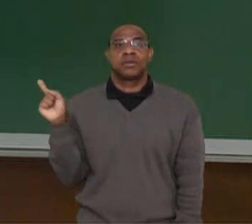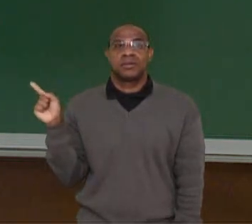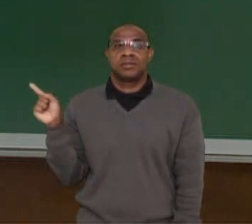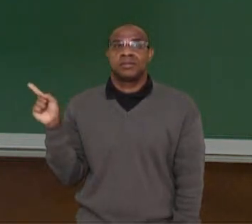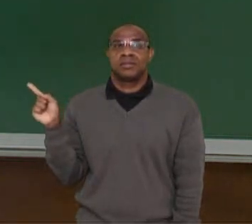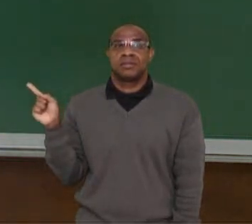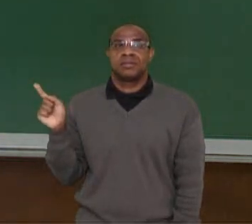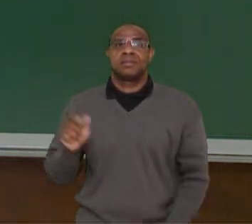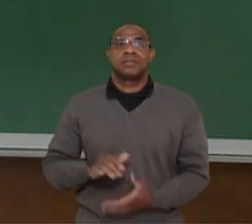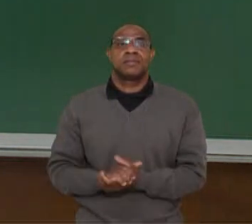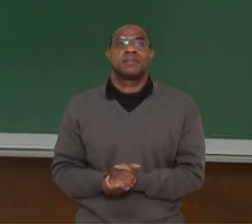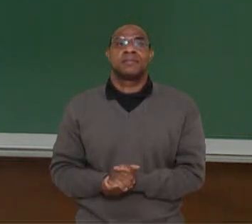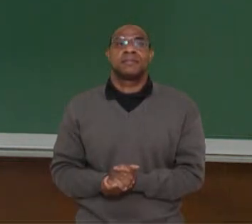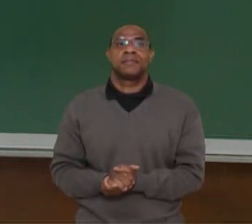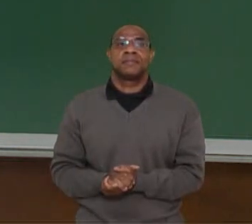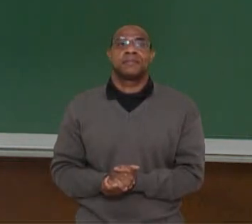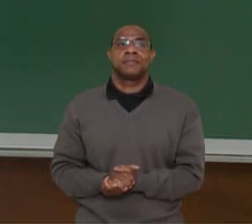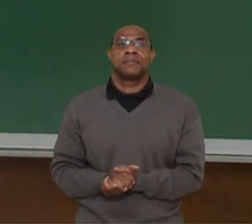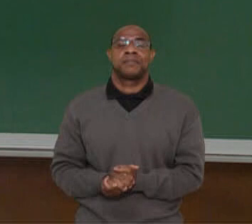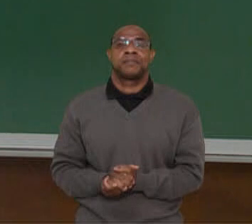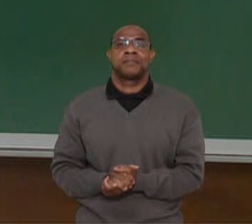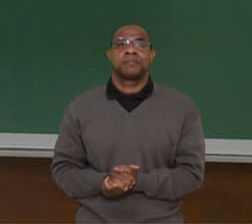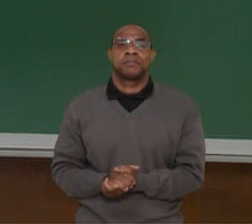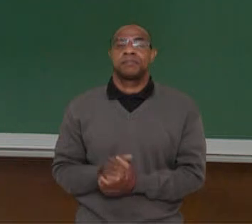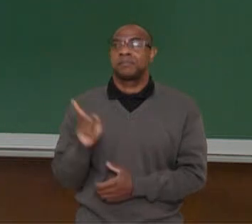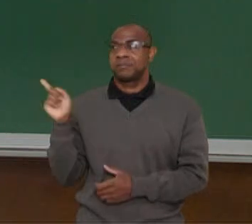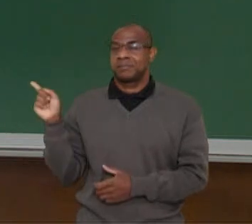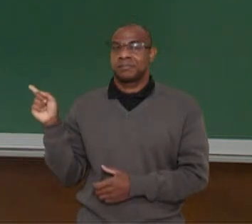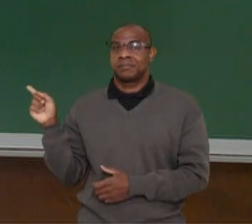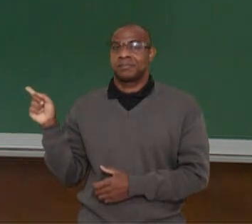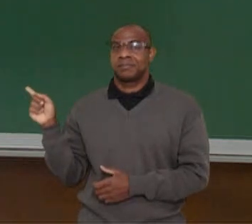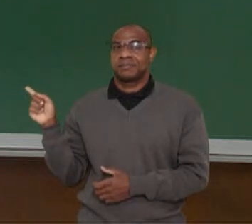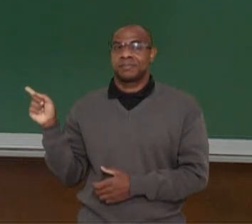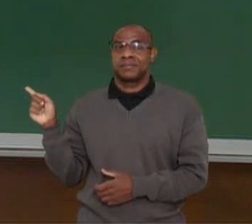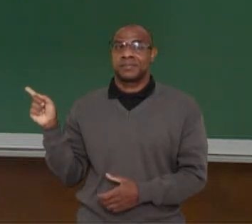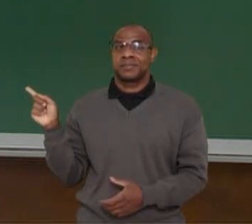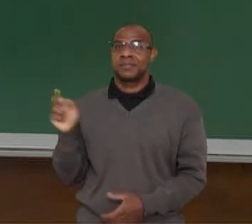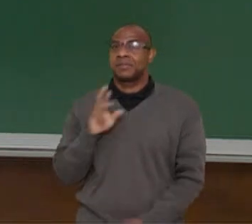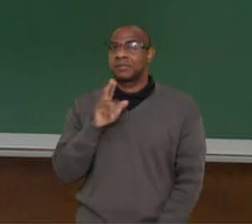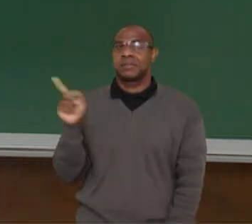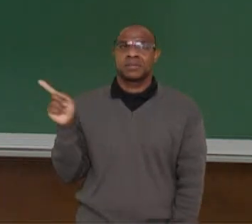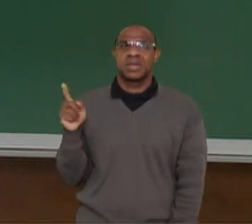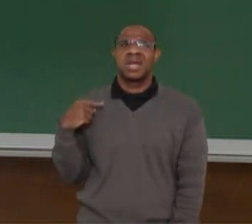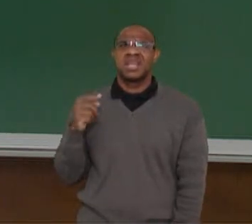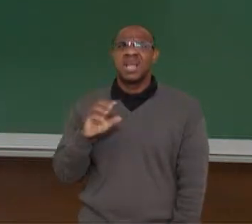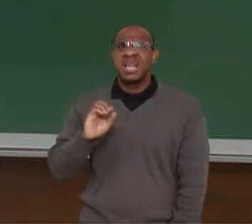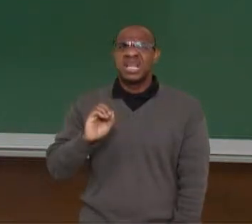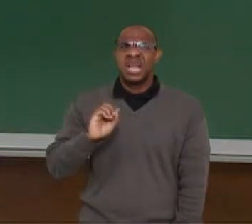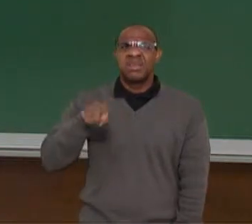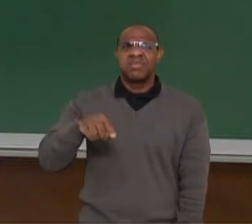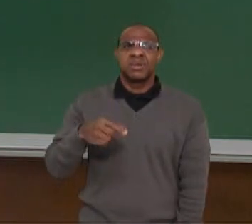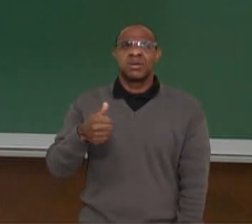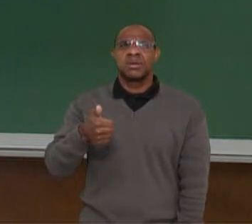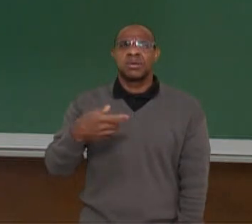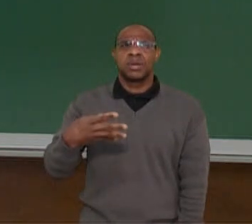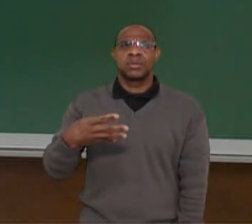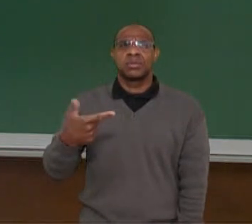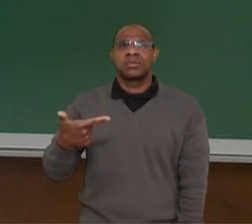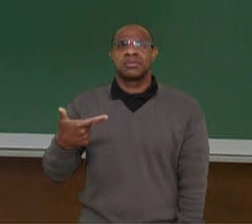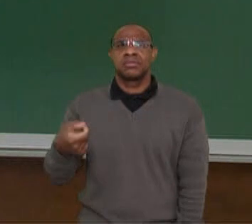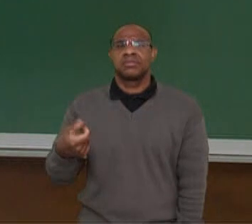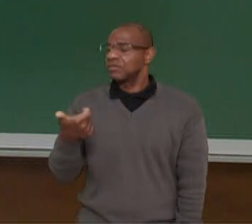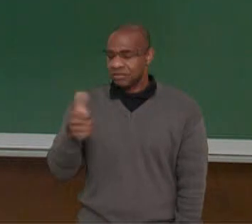fica 14,28. Tá? Professor, ali está escrito 0,1428. Como que você sabe que é uma